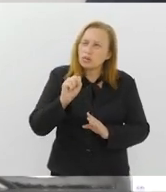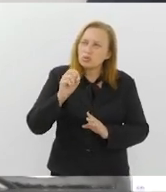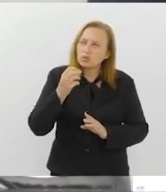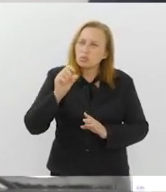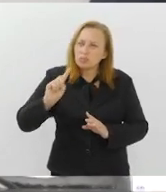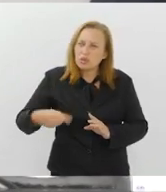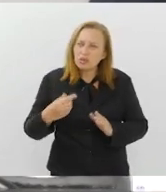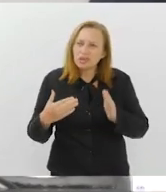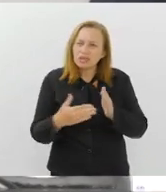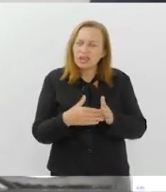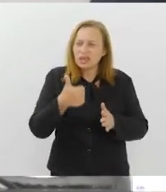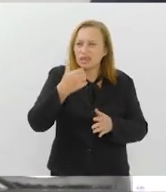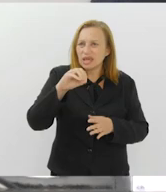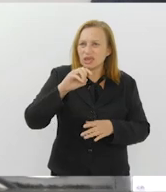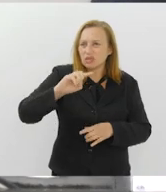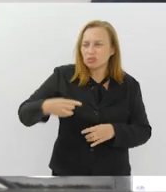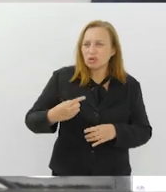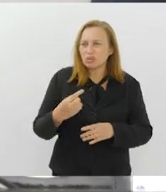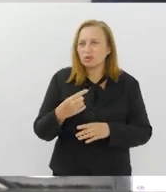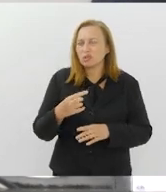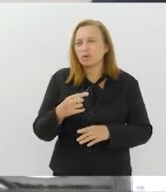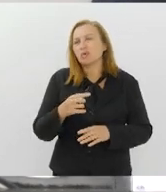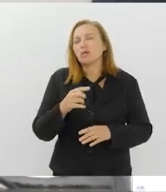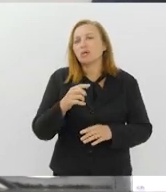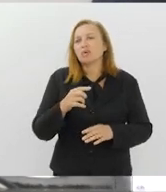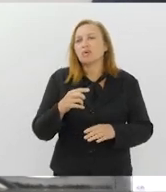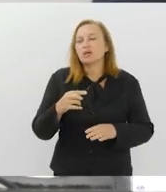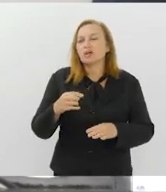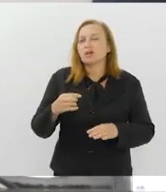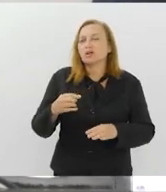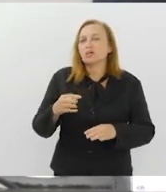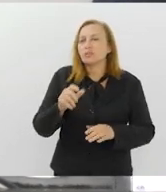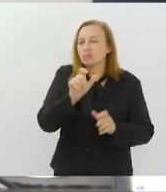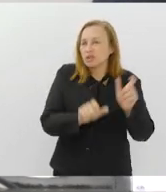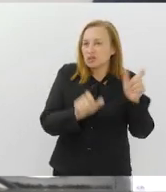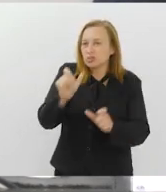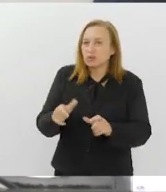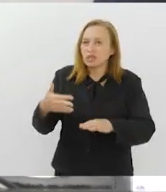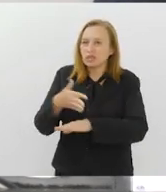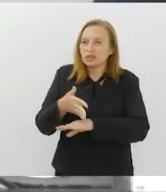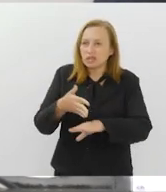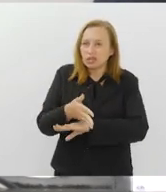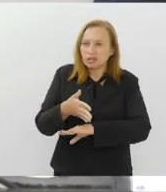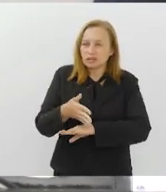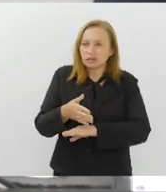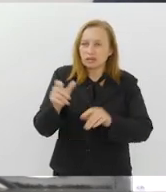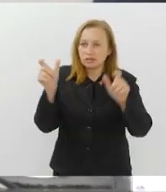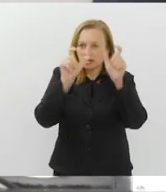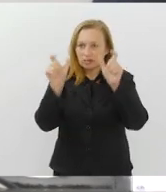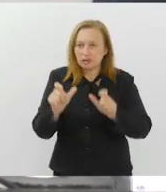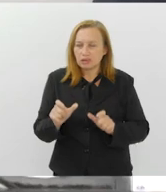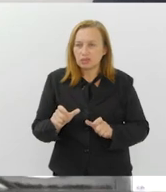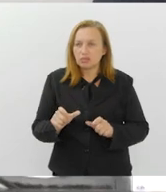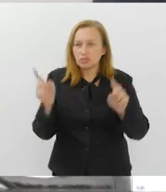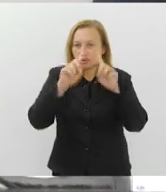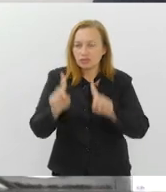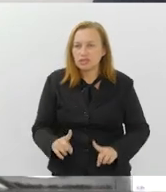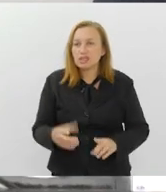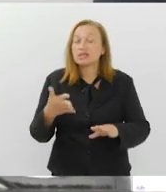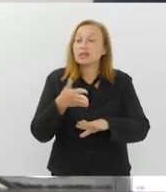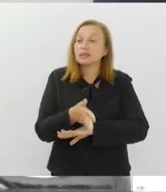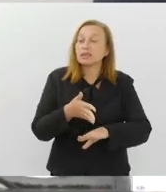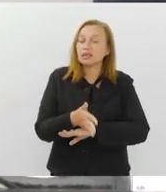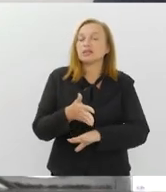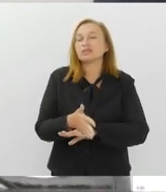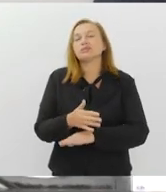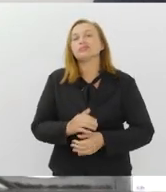pessoas entrando nos planos de saúde, pessoas com deficiência. Com deficiência entrando